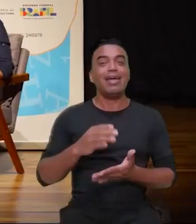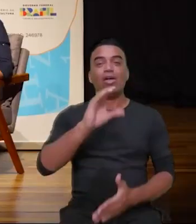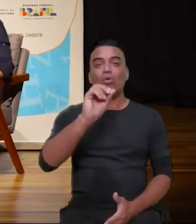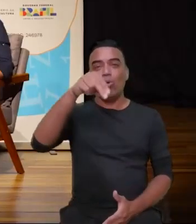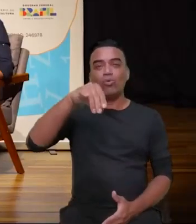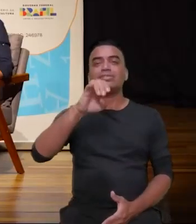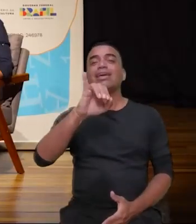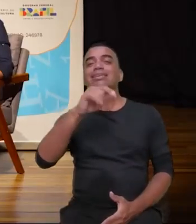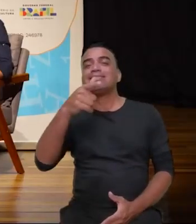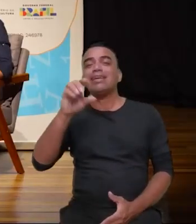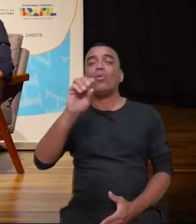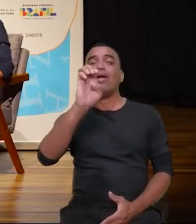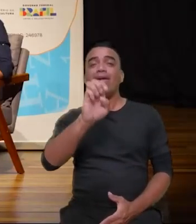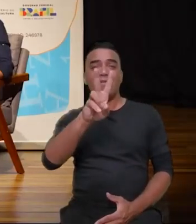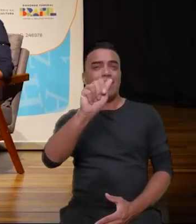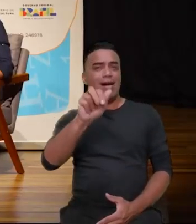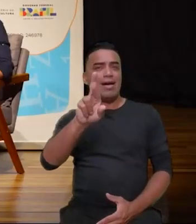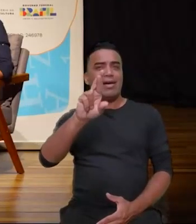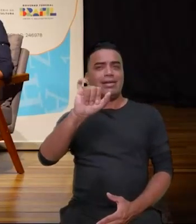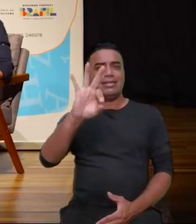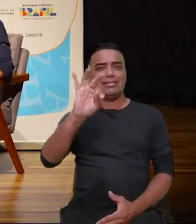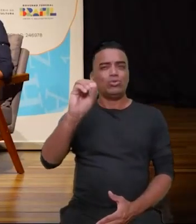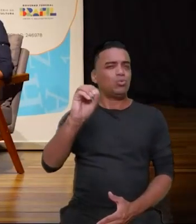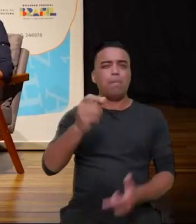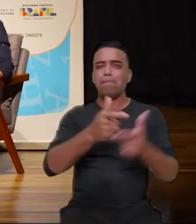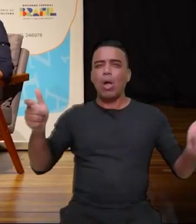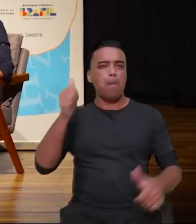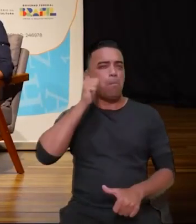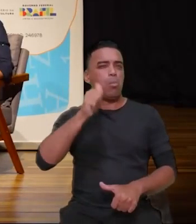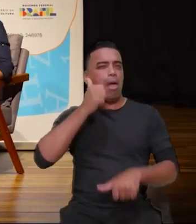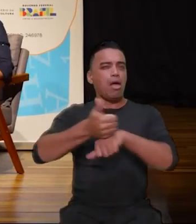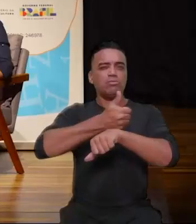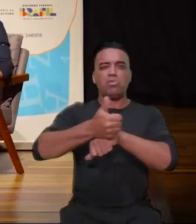Conceição Evaristo, a maior escritora brasileira.